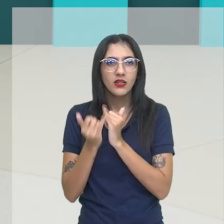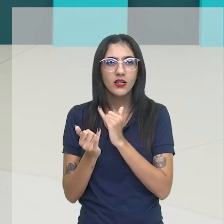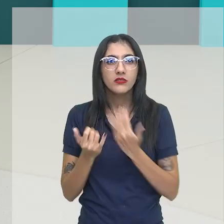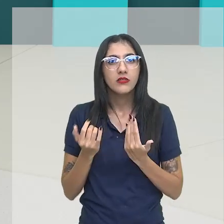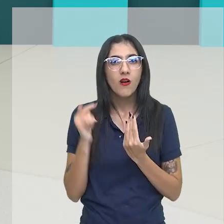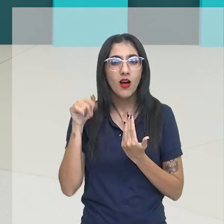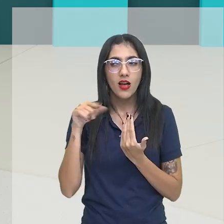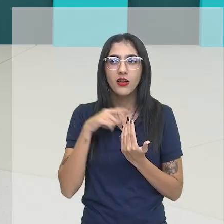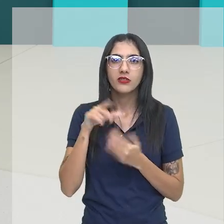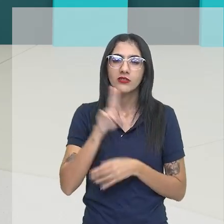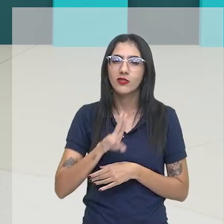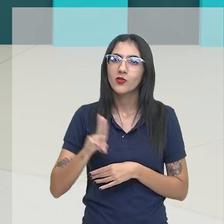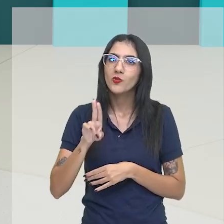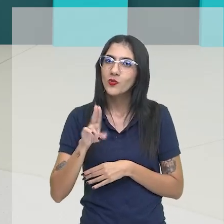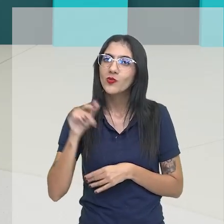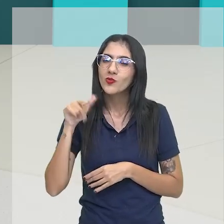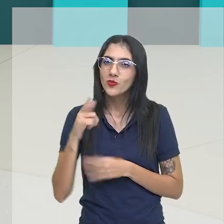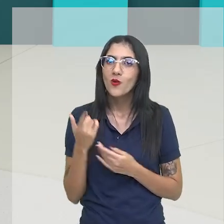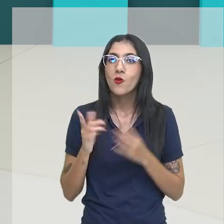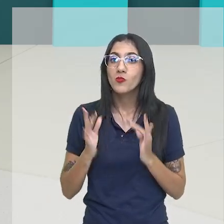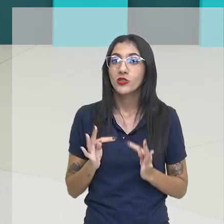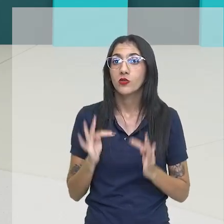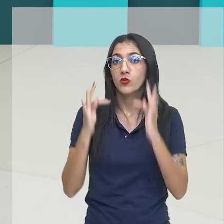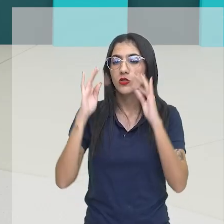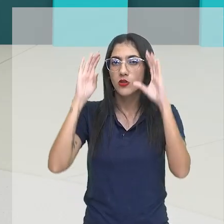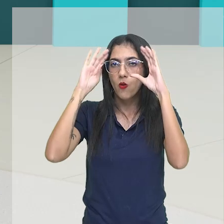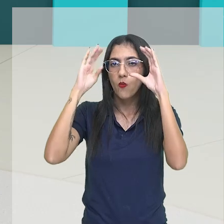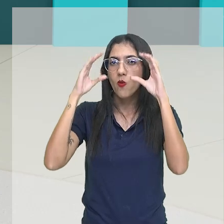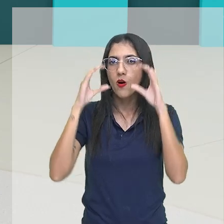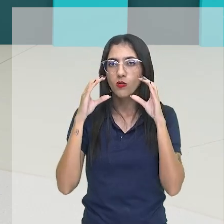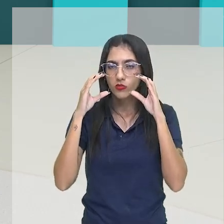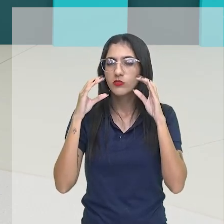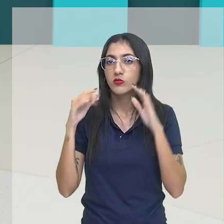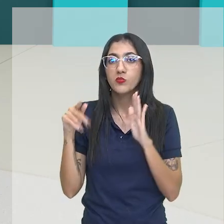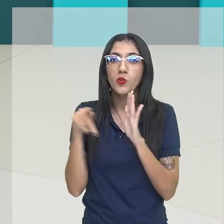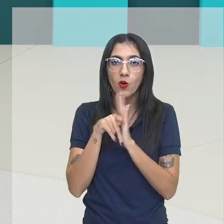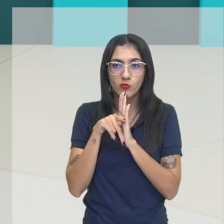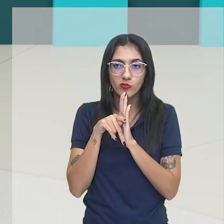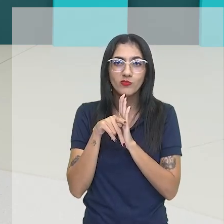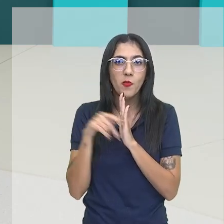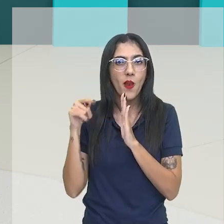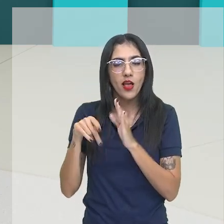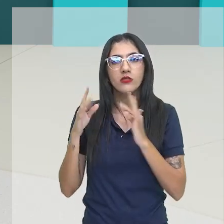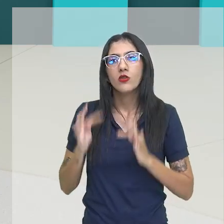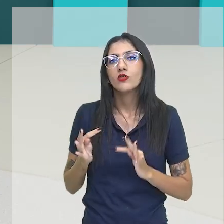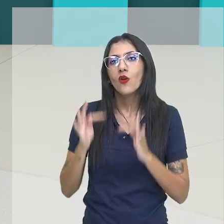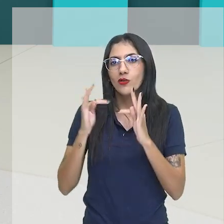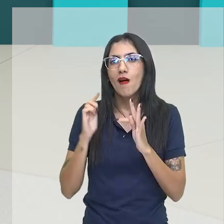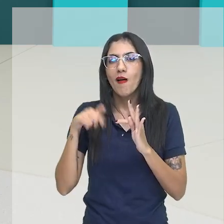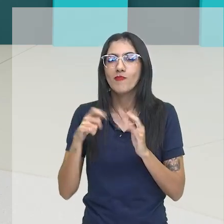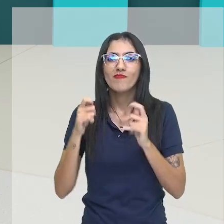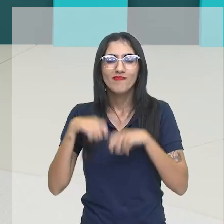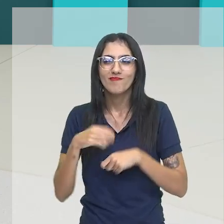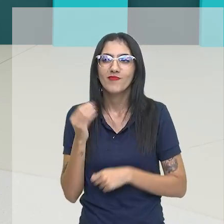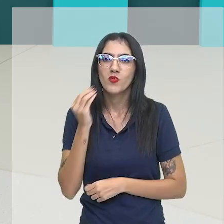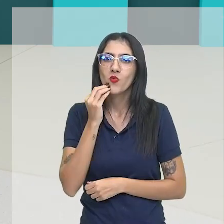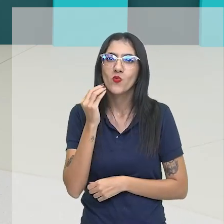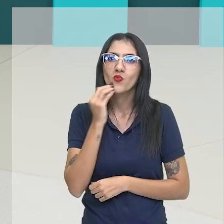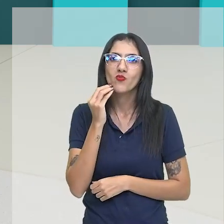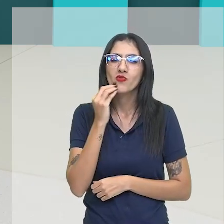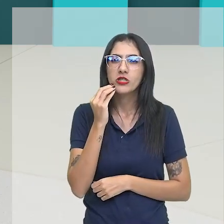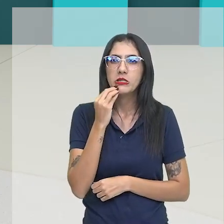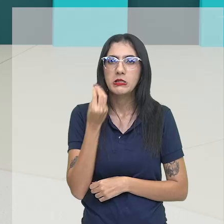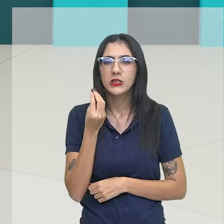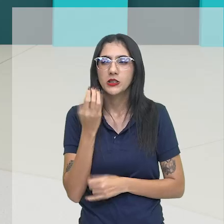justamente utilizando um óculos de realidade virtual que proporciona que ela esteja de fato